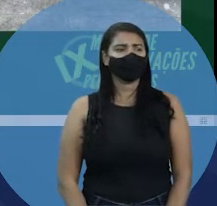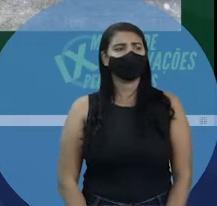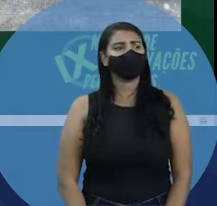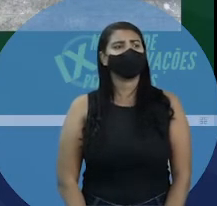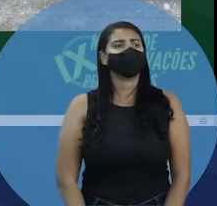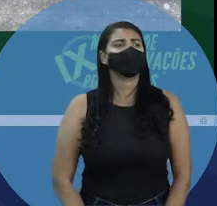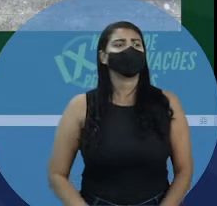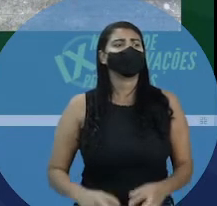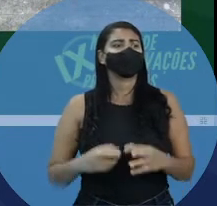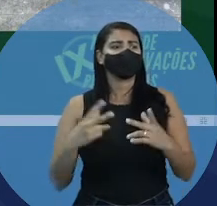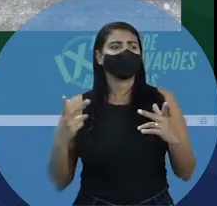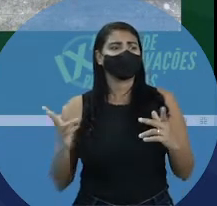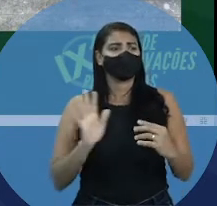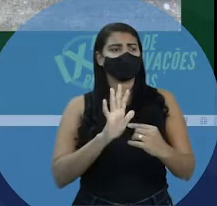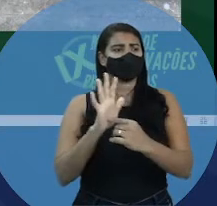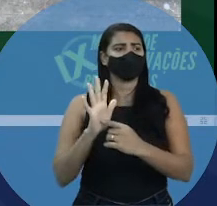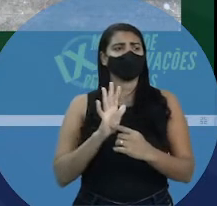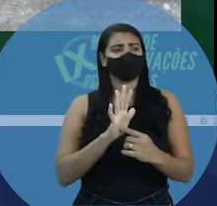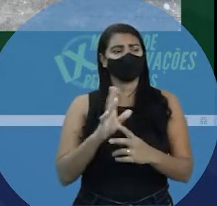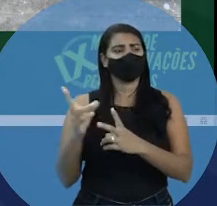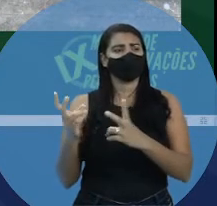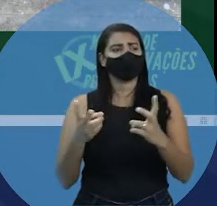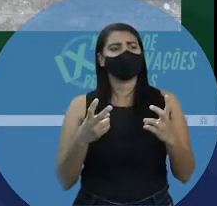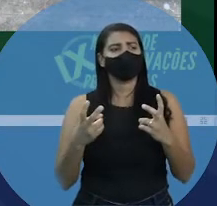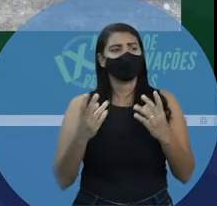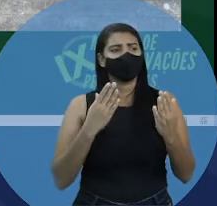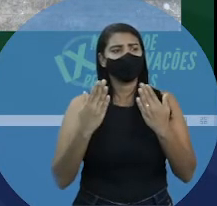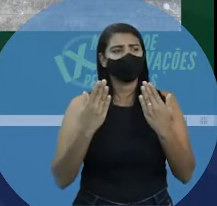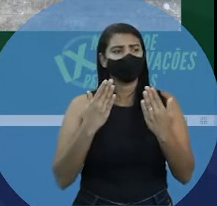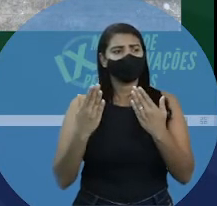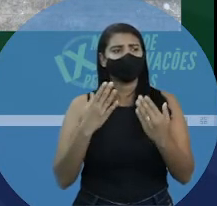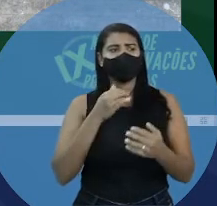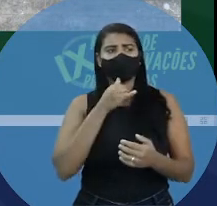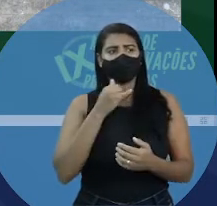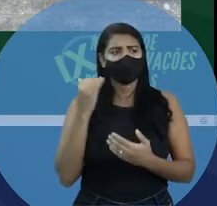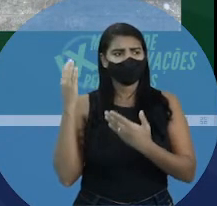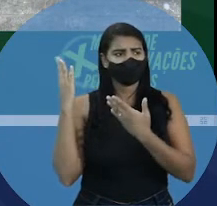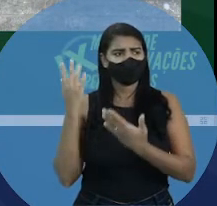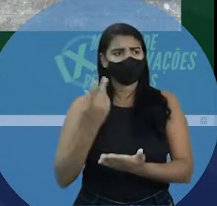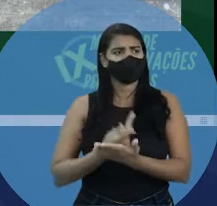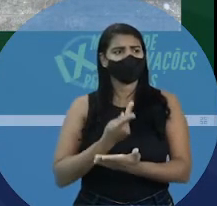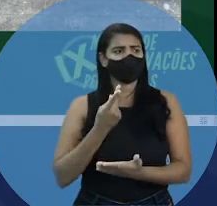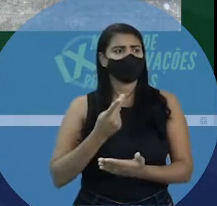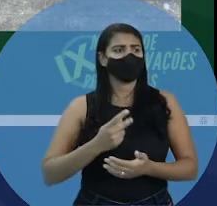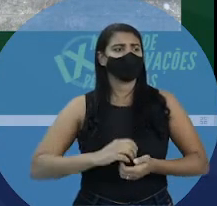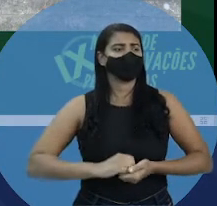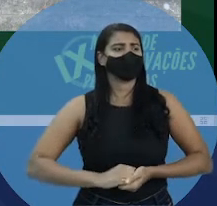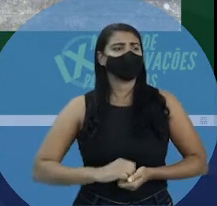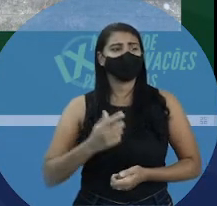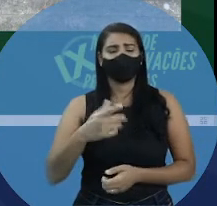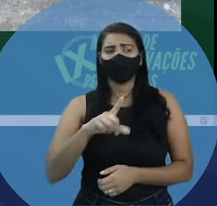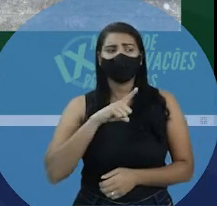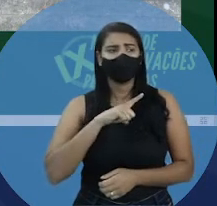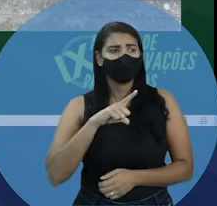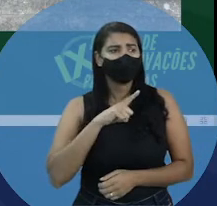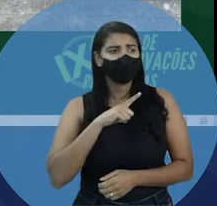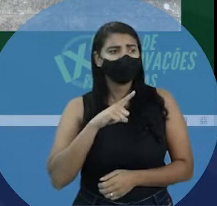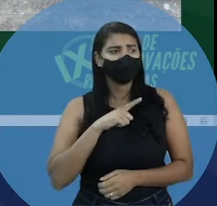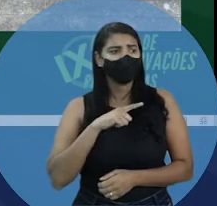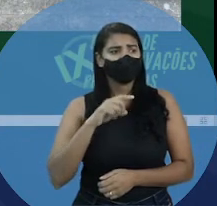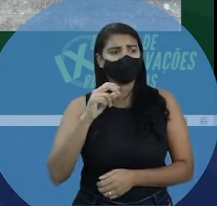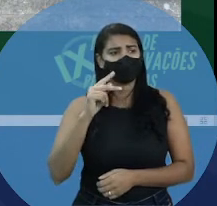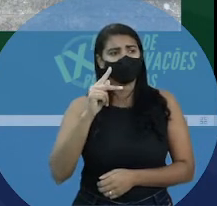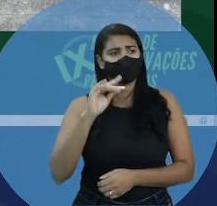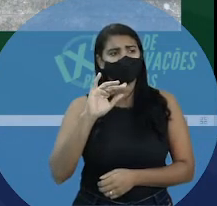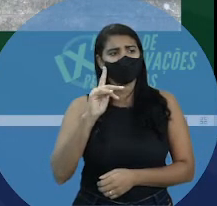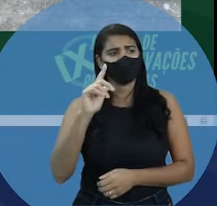Outras evidências também, né? A gente comparou as situações onde a gente não tinha as pilhas e baterias